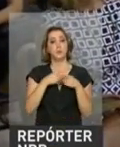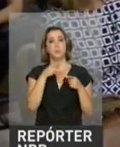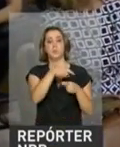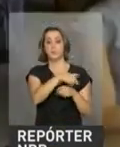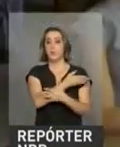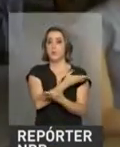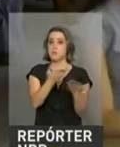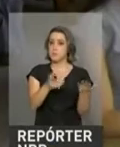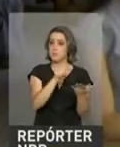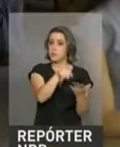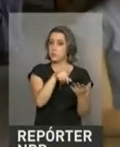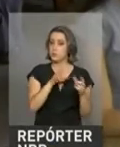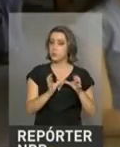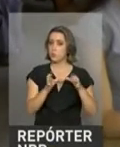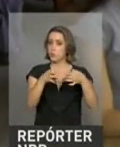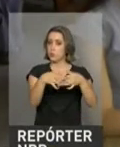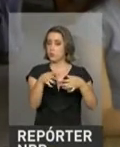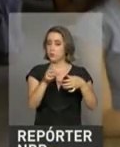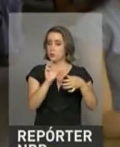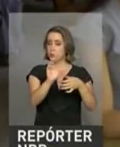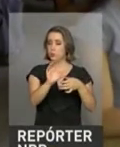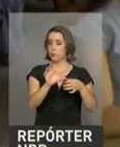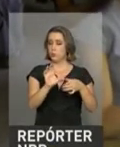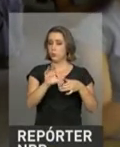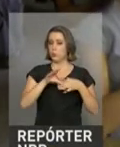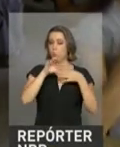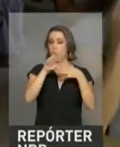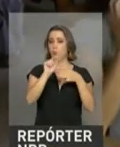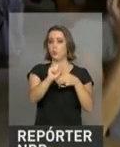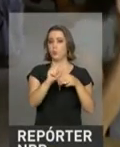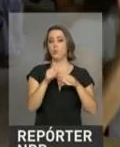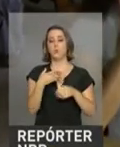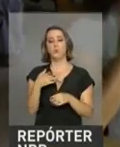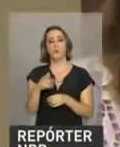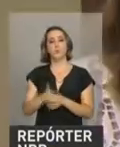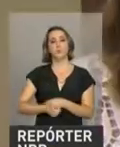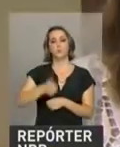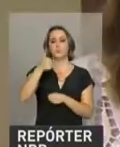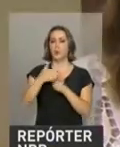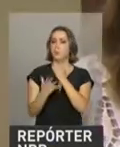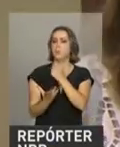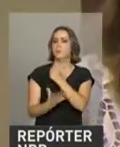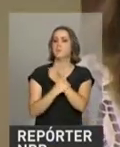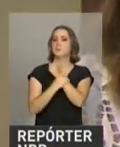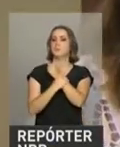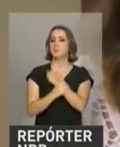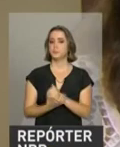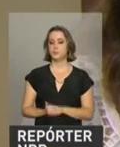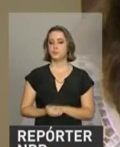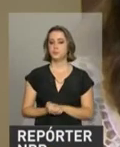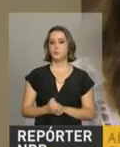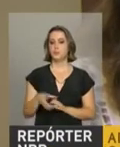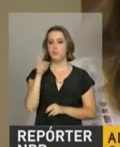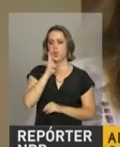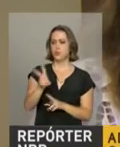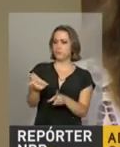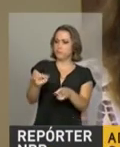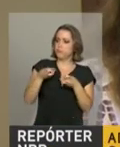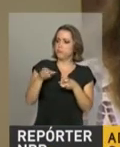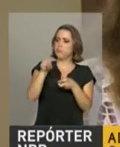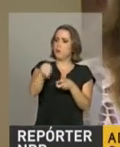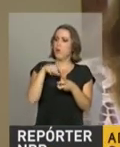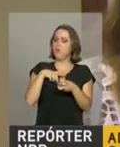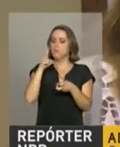dessas pessoas que fazem parte da Câmara Técnica da Qualidade e Segurança. A gente percebeu, numa avaliação que foi feita